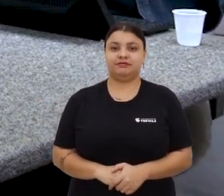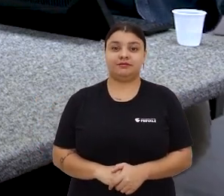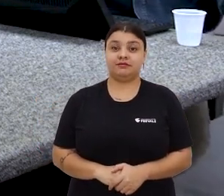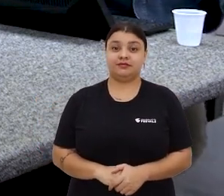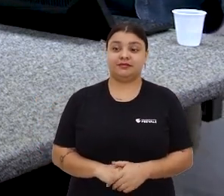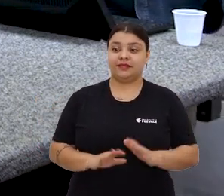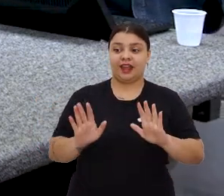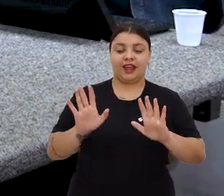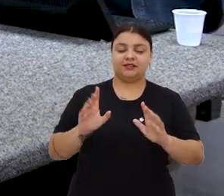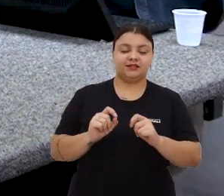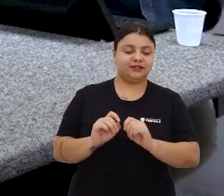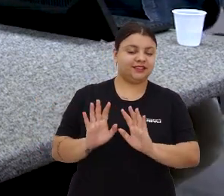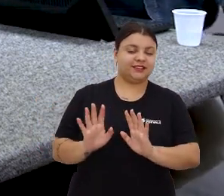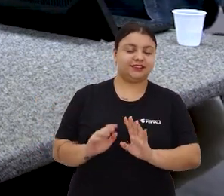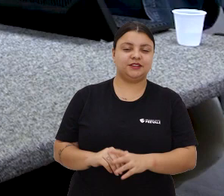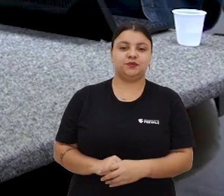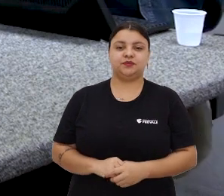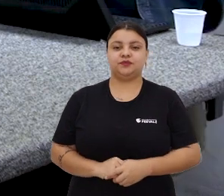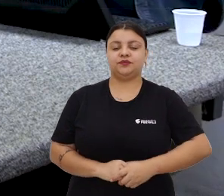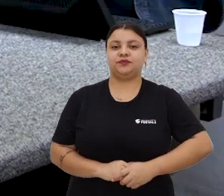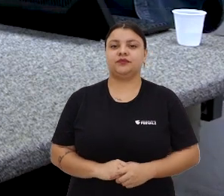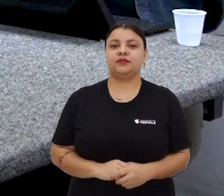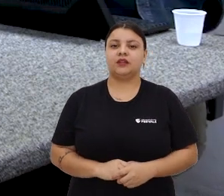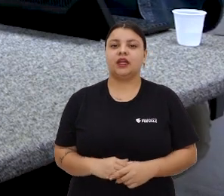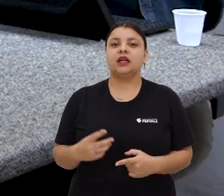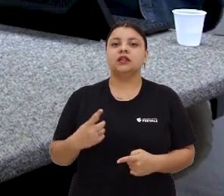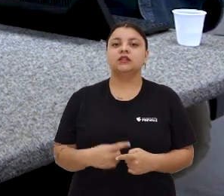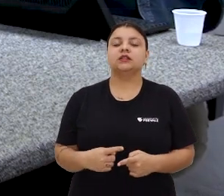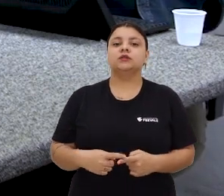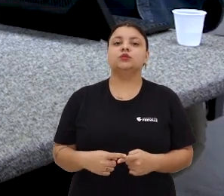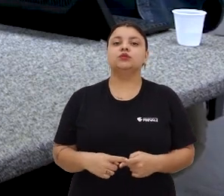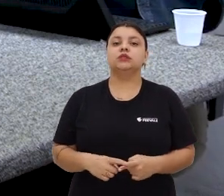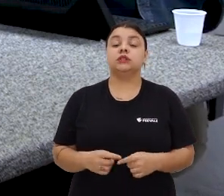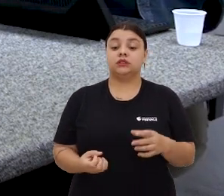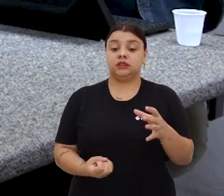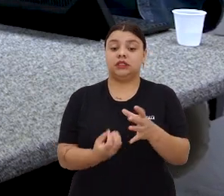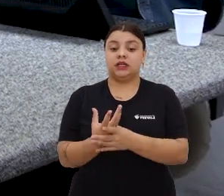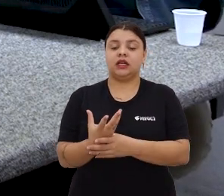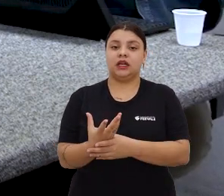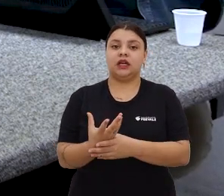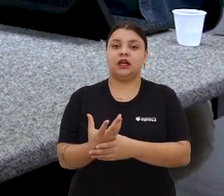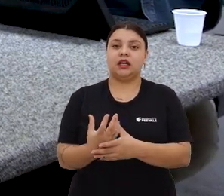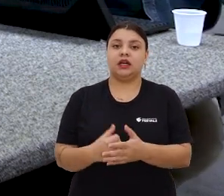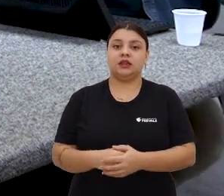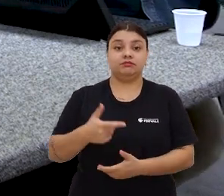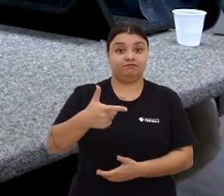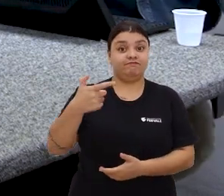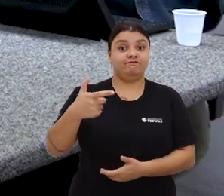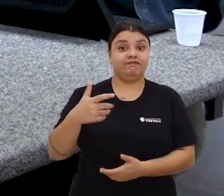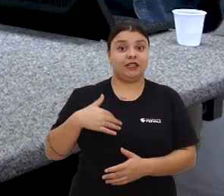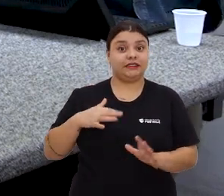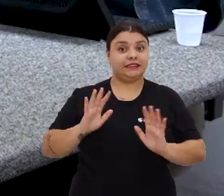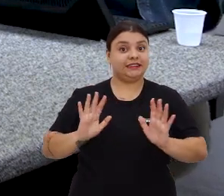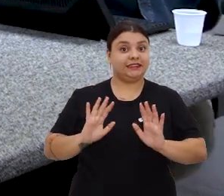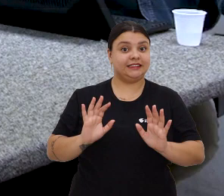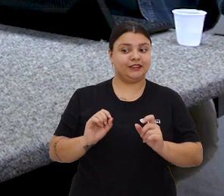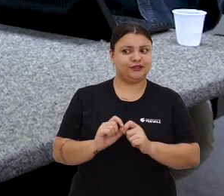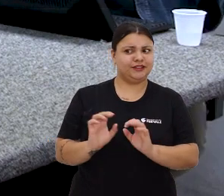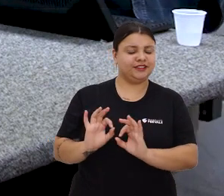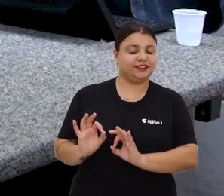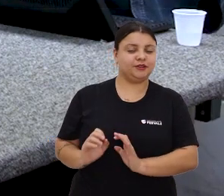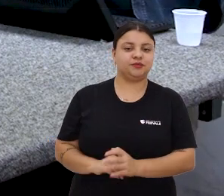Mas eu não me enfio muito nessa aí, porque desde que inventaram a pólvora, tem valente. Então, eu não me escondo